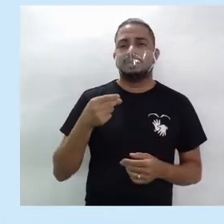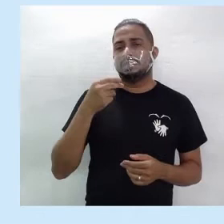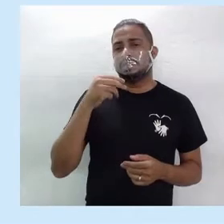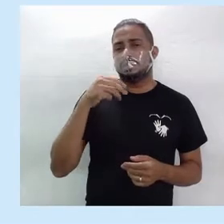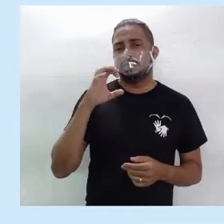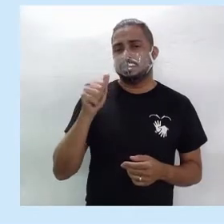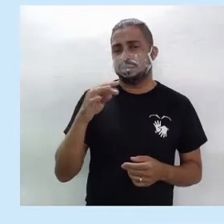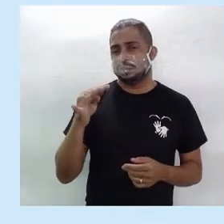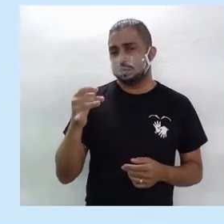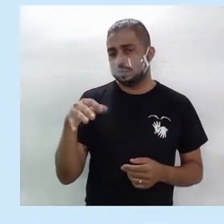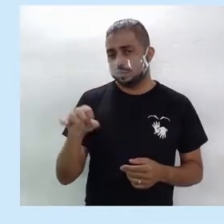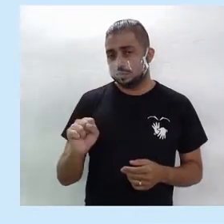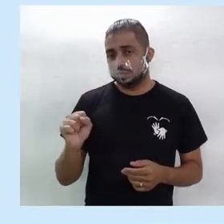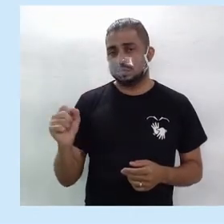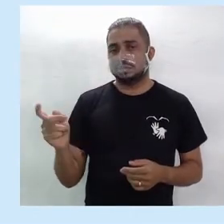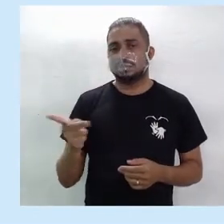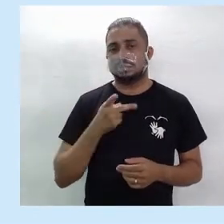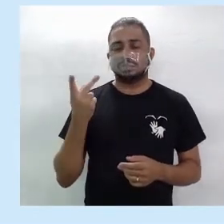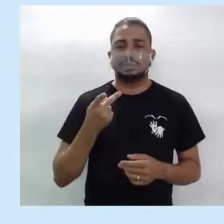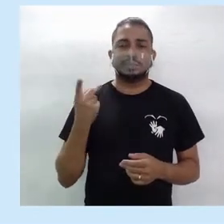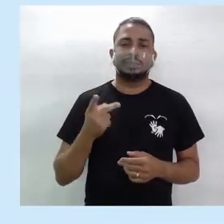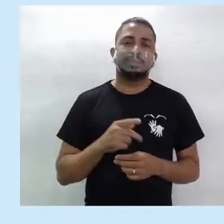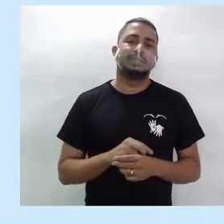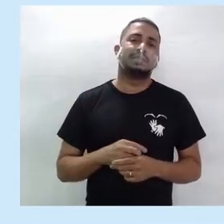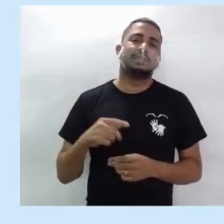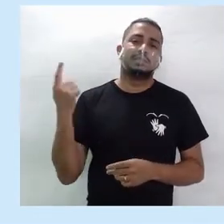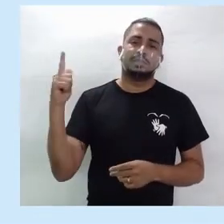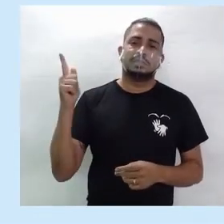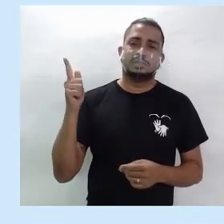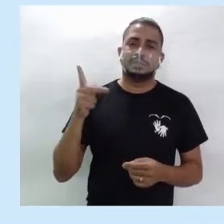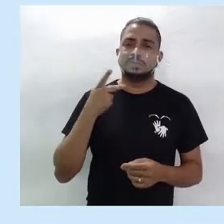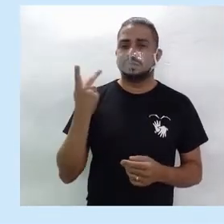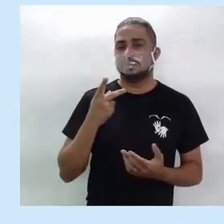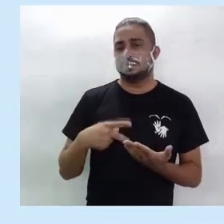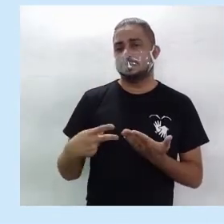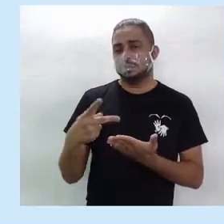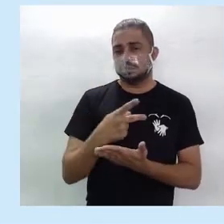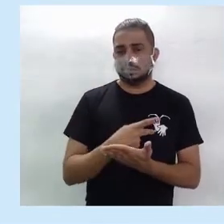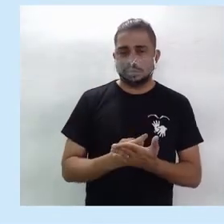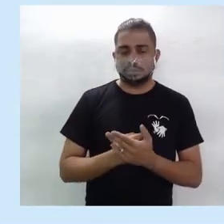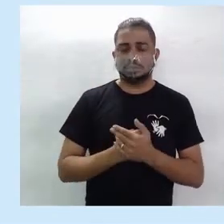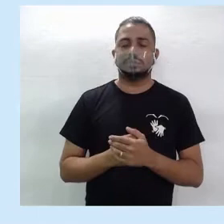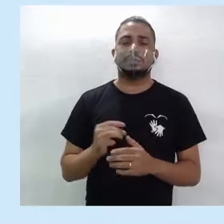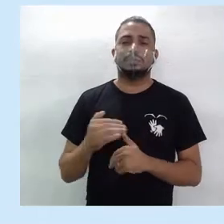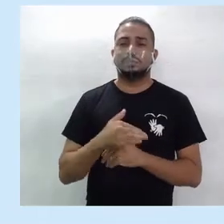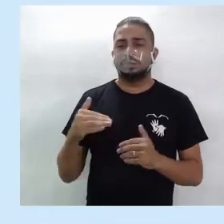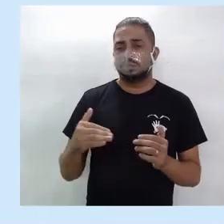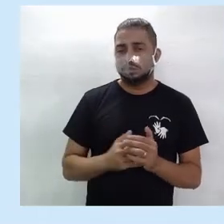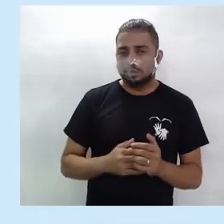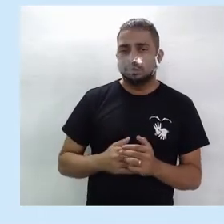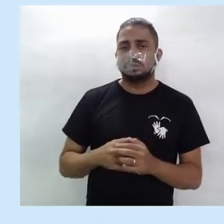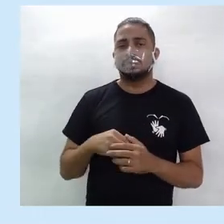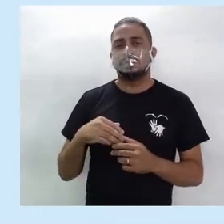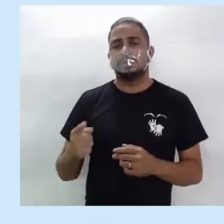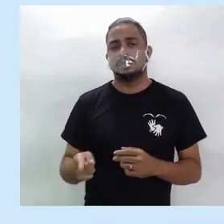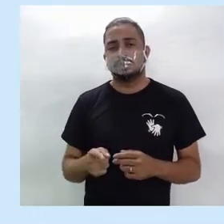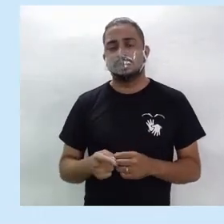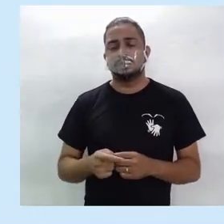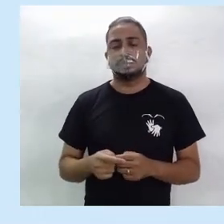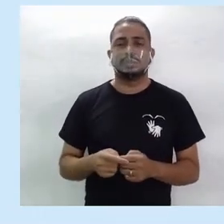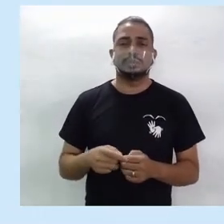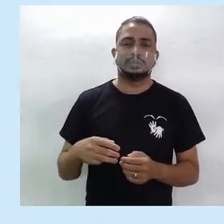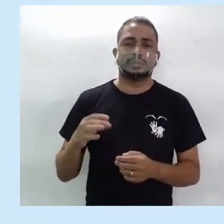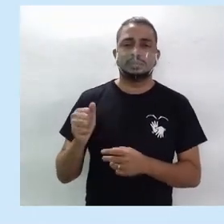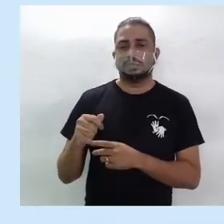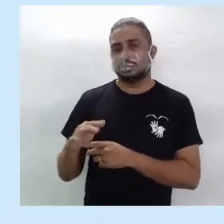tá? Quando a gente fala sobre carta geográfica, a gente está falando do mapa ali em si, com toda a sua questão ali, toda a sua